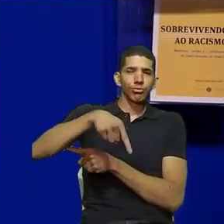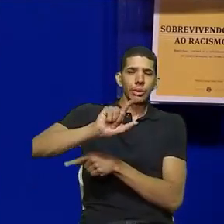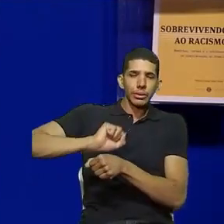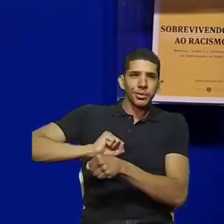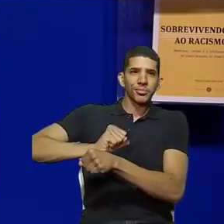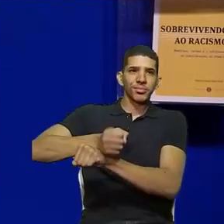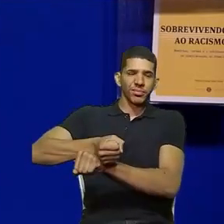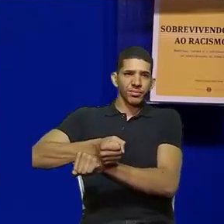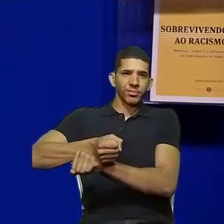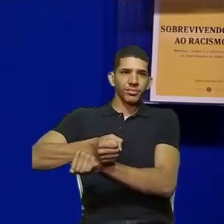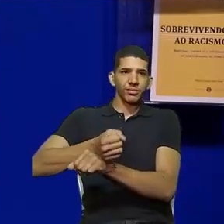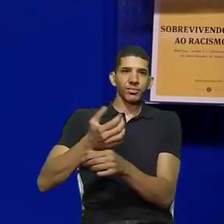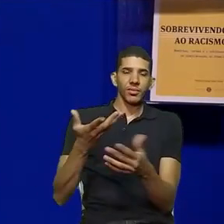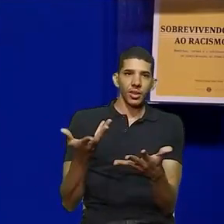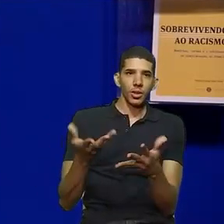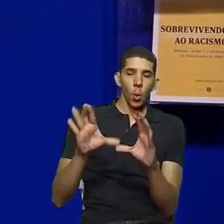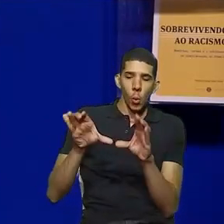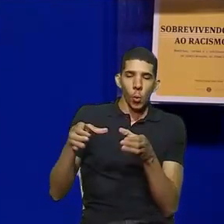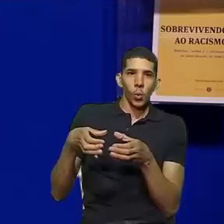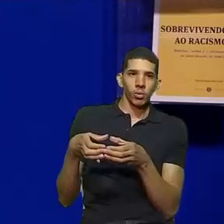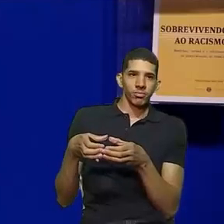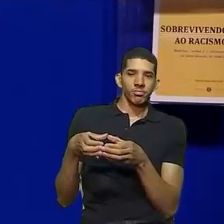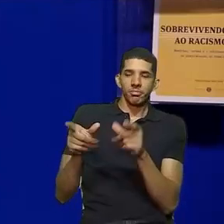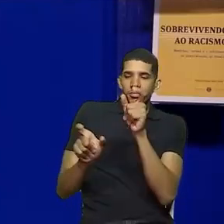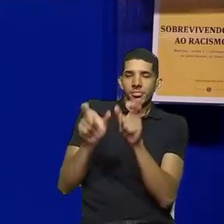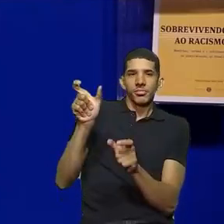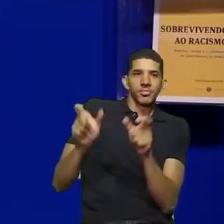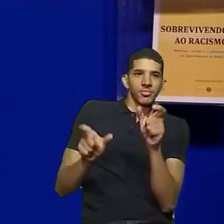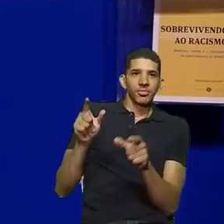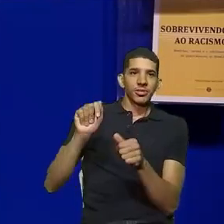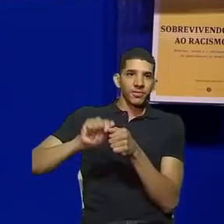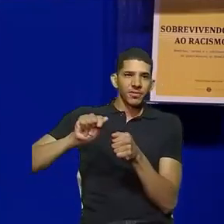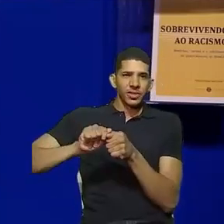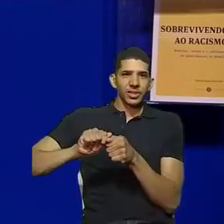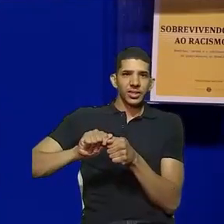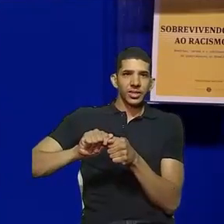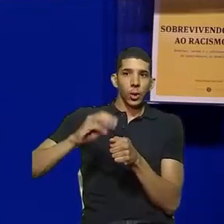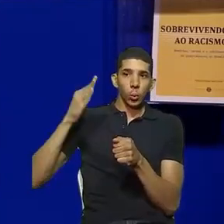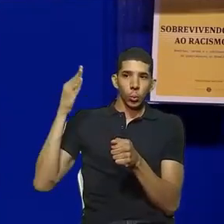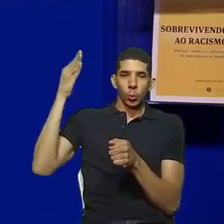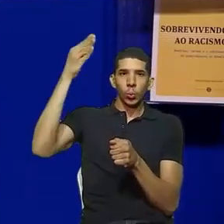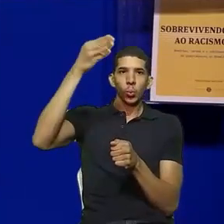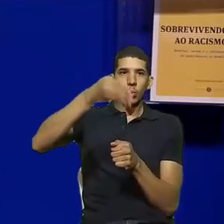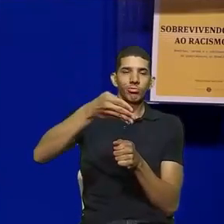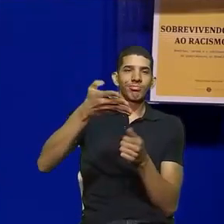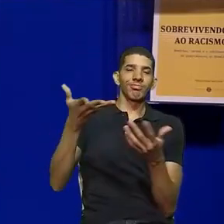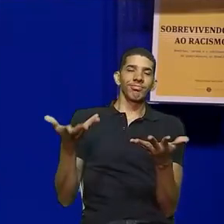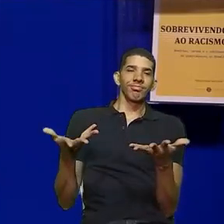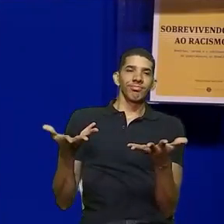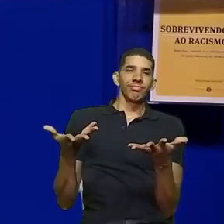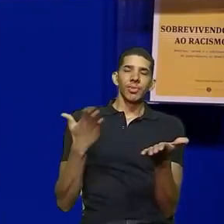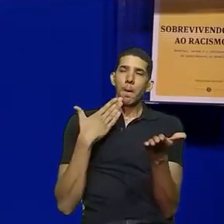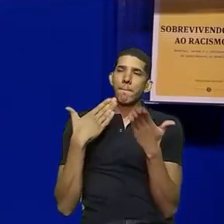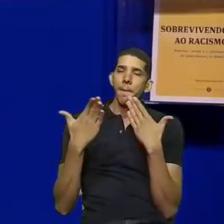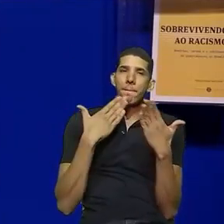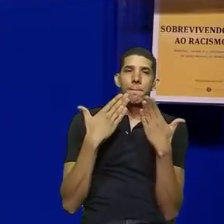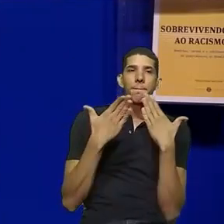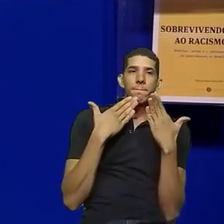Conceição Evaristo. Com a roda formada, Conceição pediu para que elas contassem suas histórias.